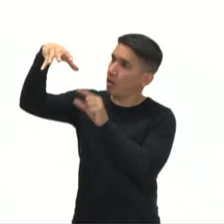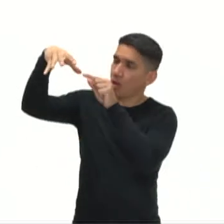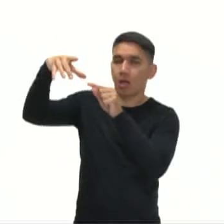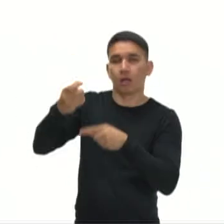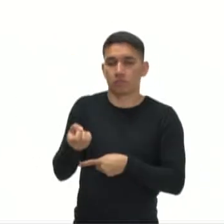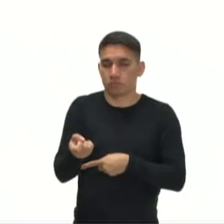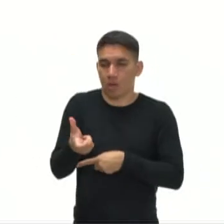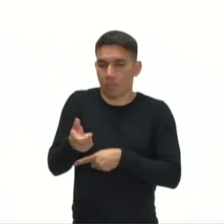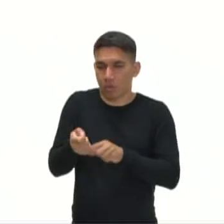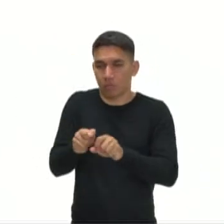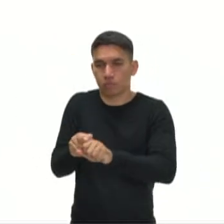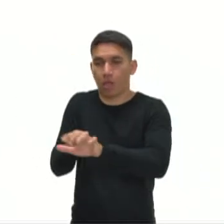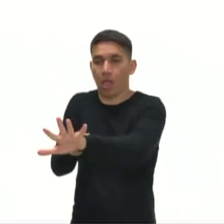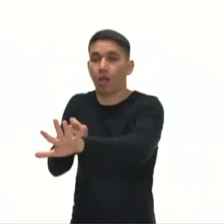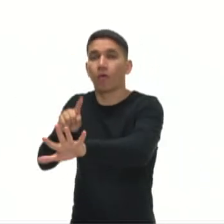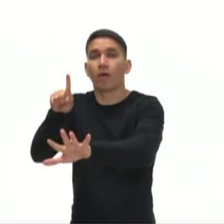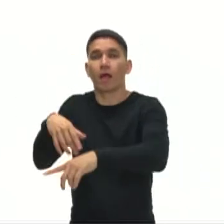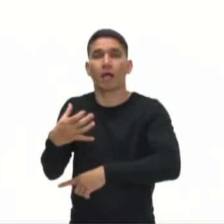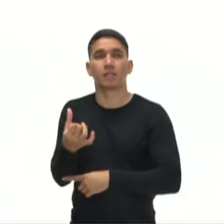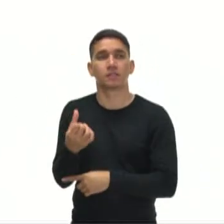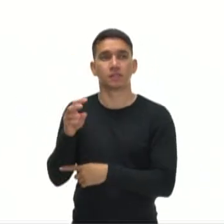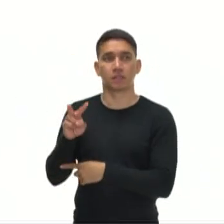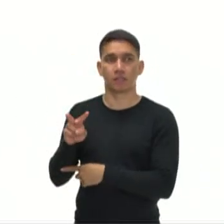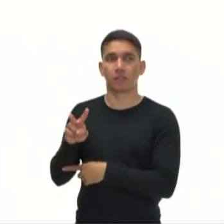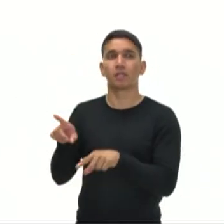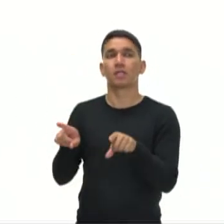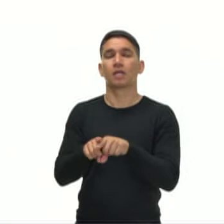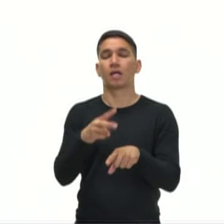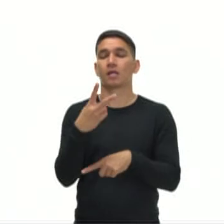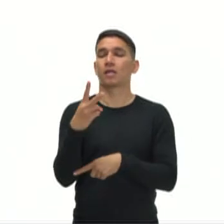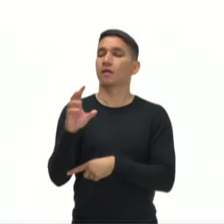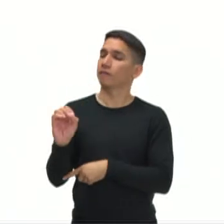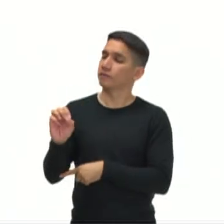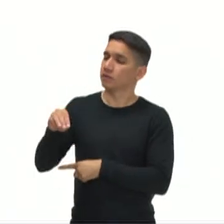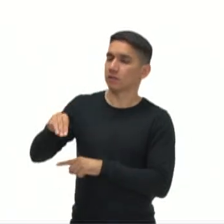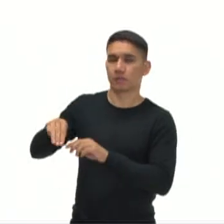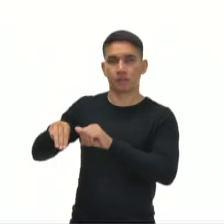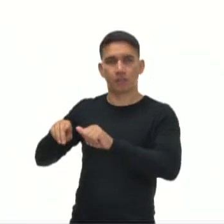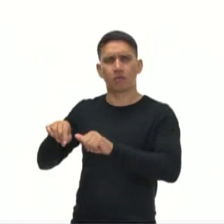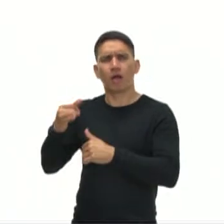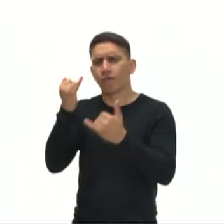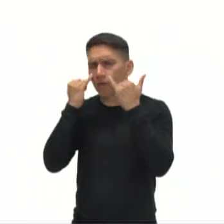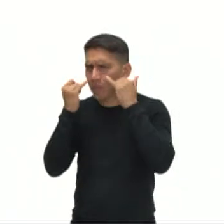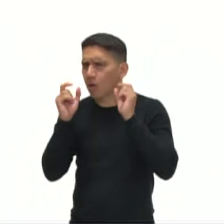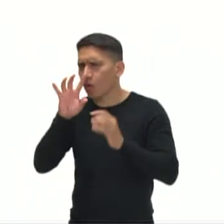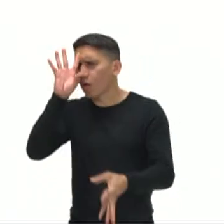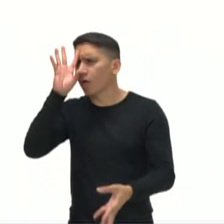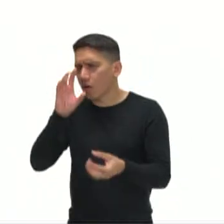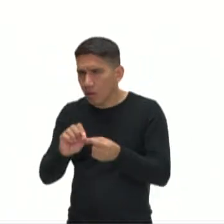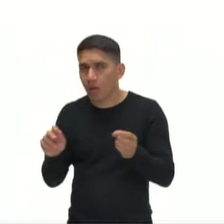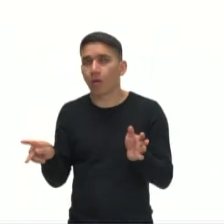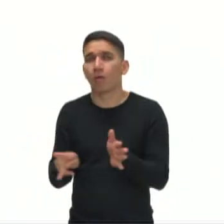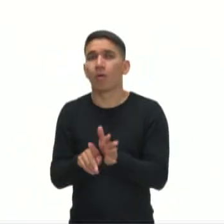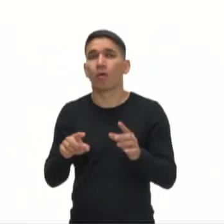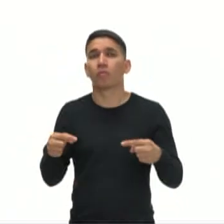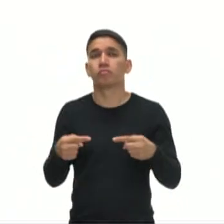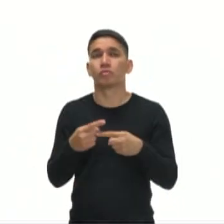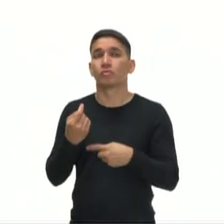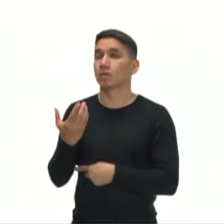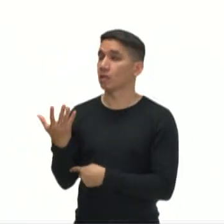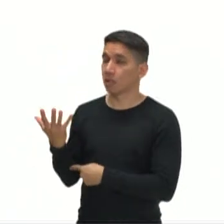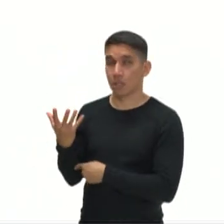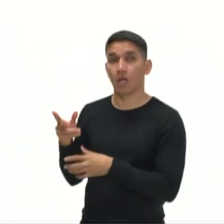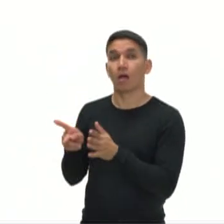lanterna são 6 volts e 20 miliamperes. Dessas informações é possível concluir, assumindo que o filamento da lâmpada é um